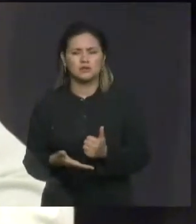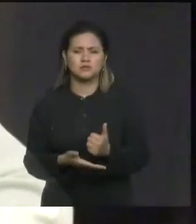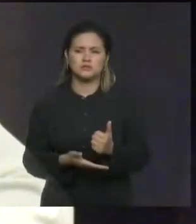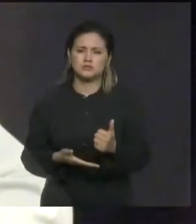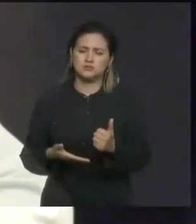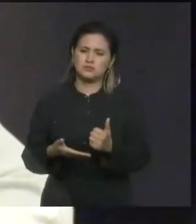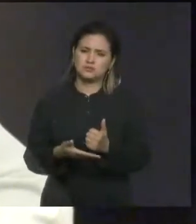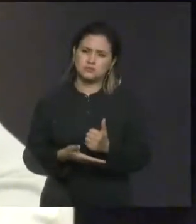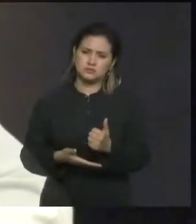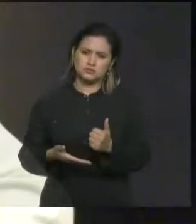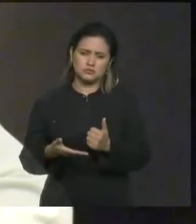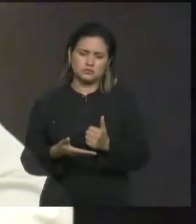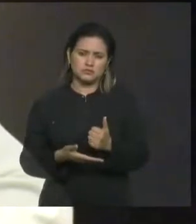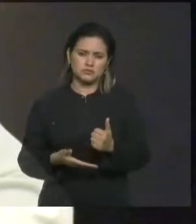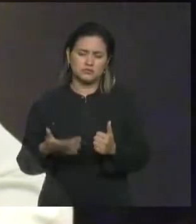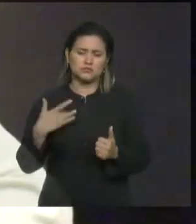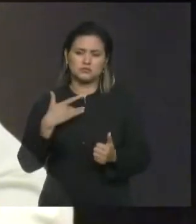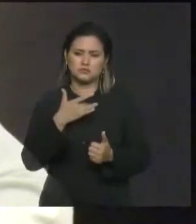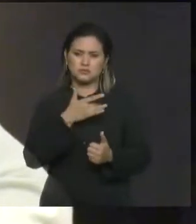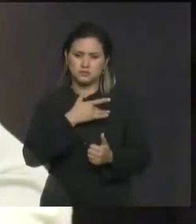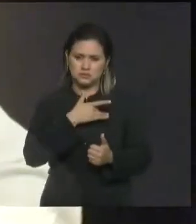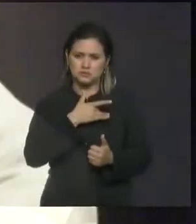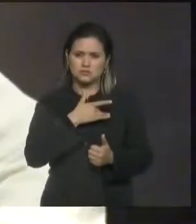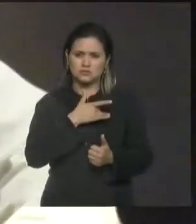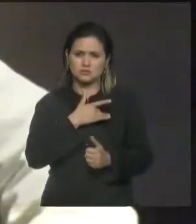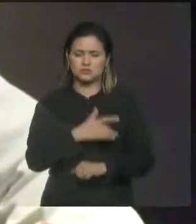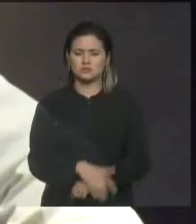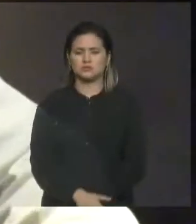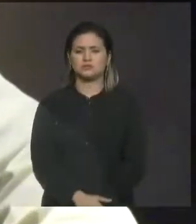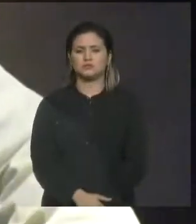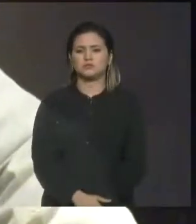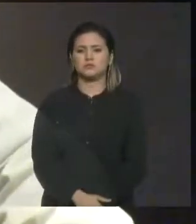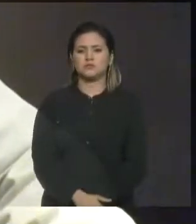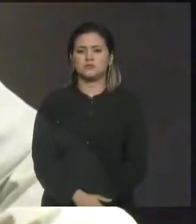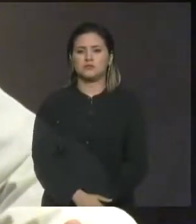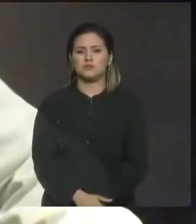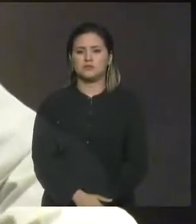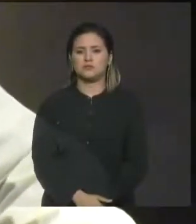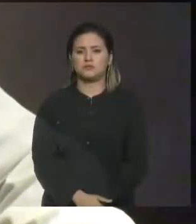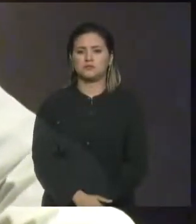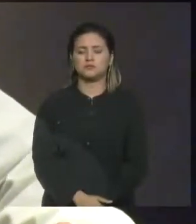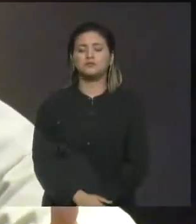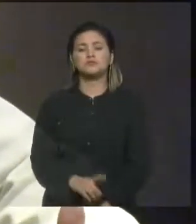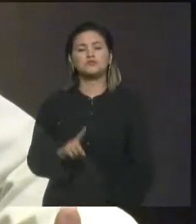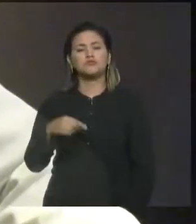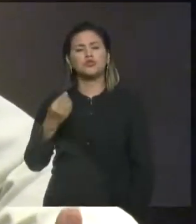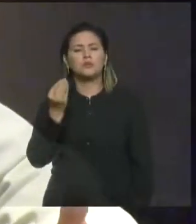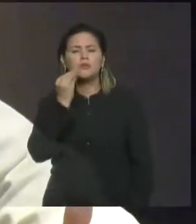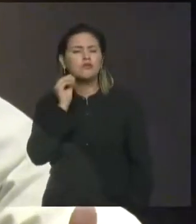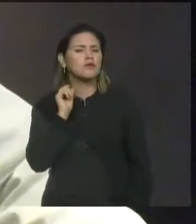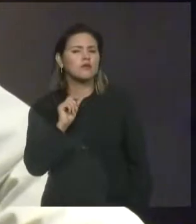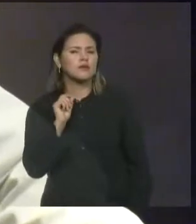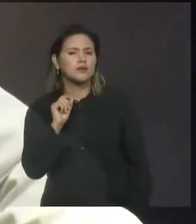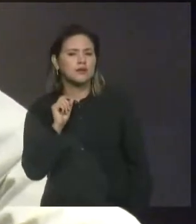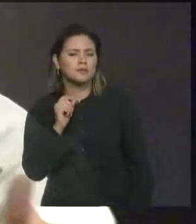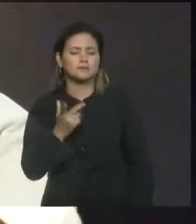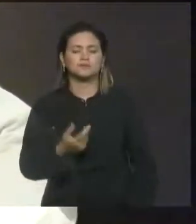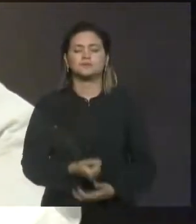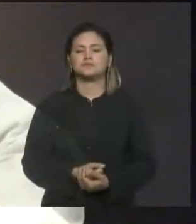para que realmente se faça esse atendimento. Agora, o que nós estamos assistindo? Nós estamos